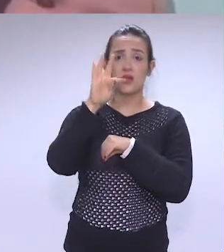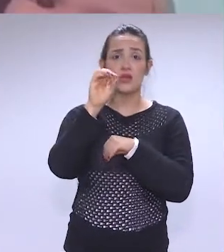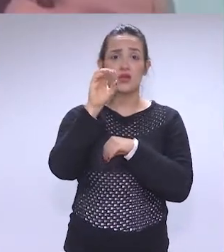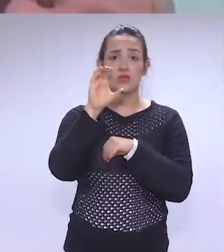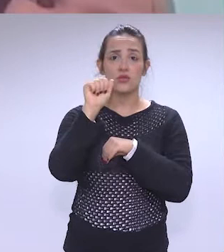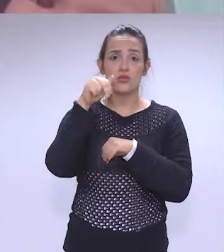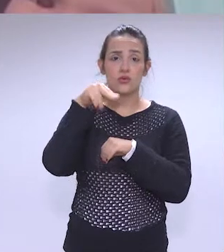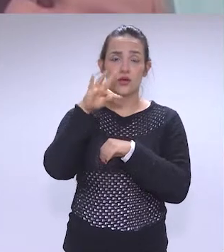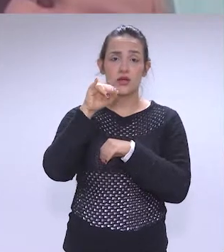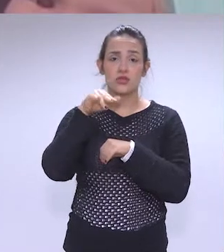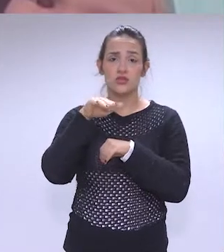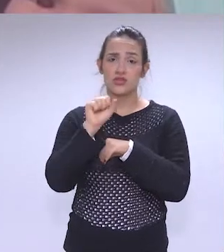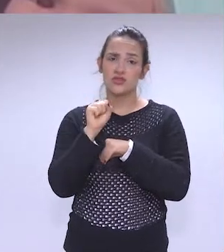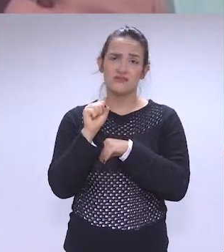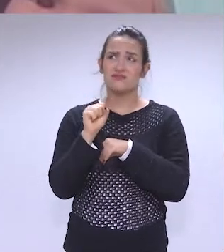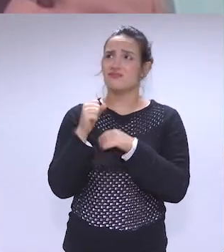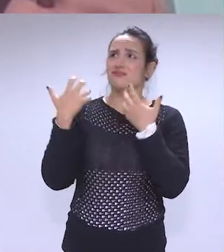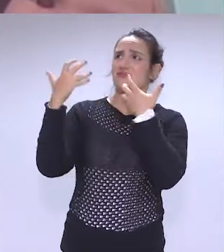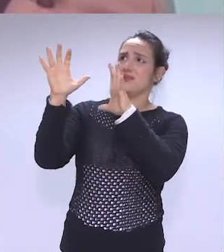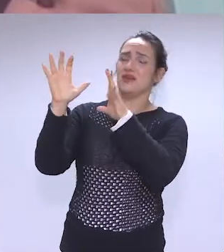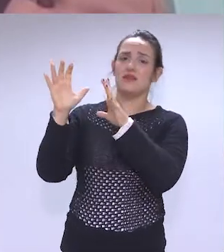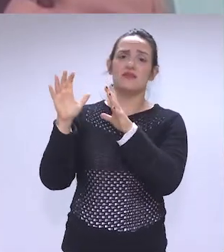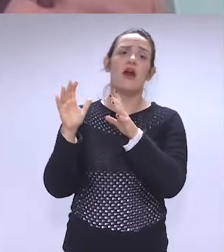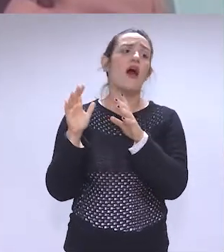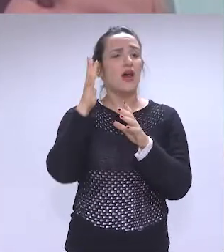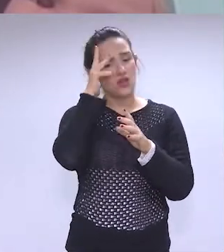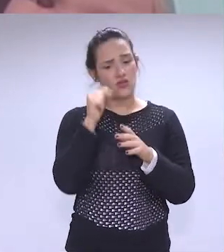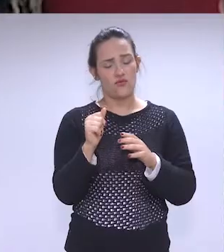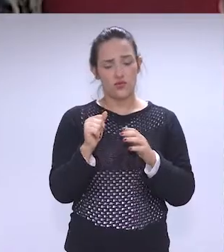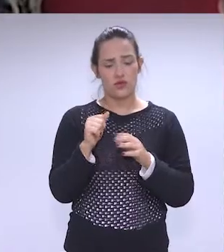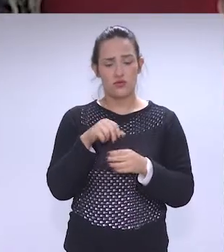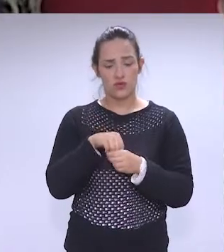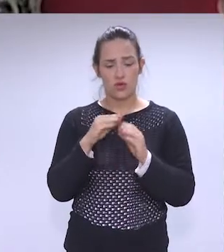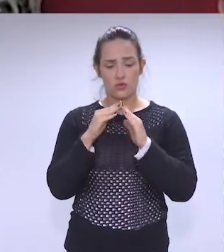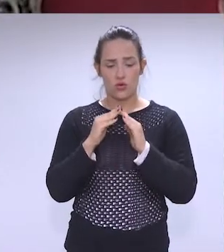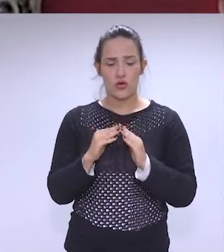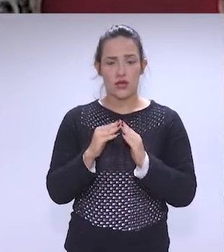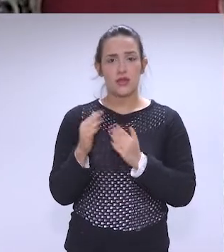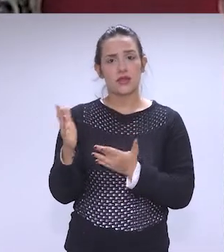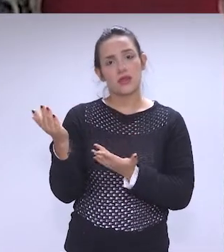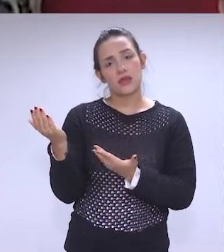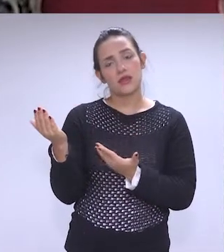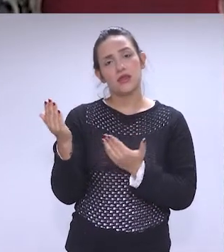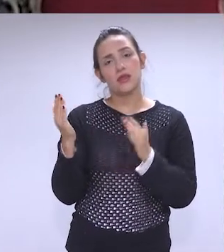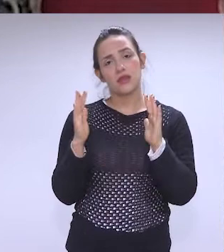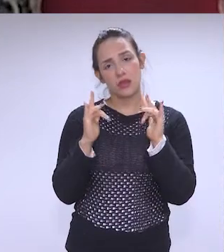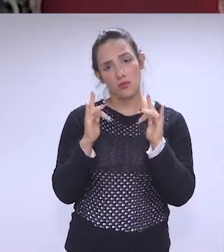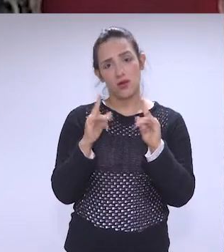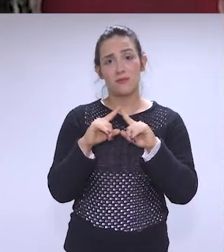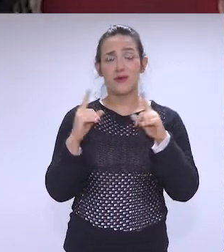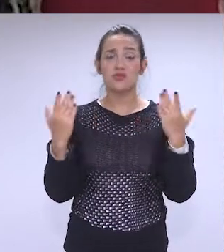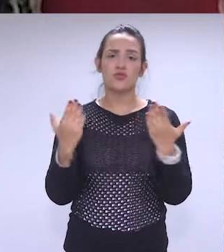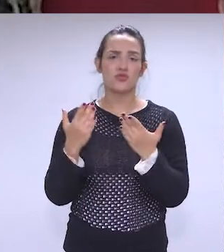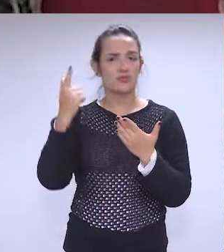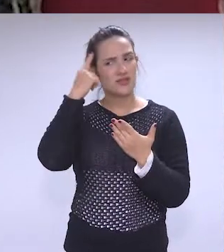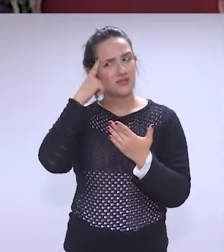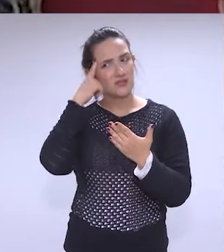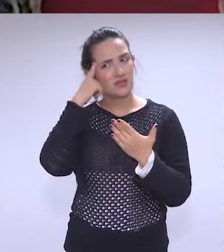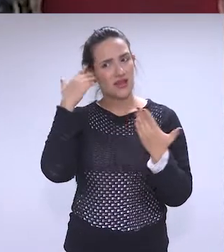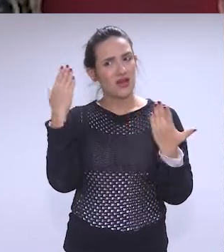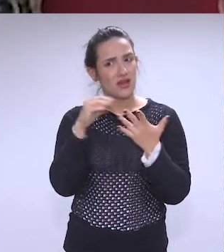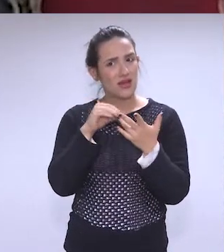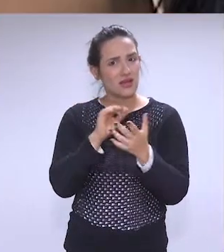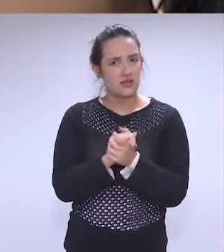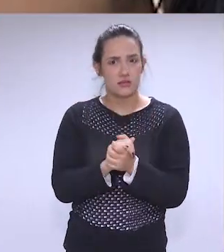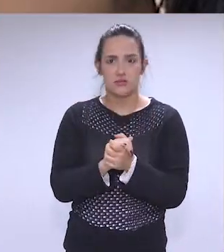Tocantins. Como Leidiane não queria ir, decidiu morar com o namorado. Hoje, no entanto, pensa de outra maneira.